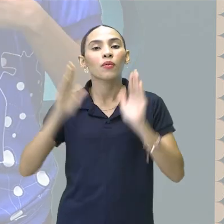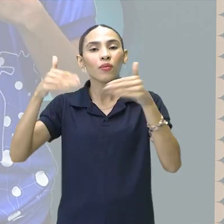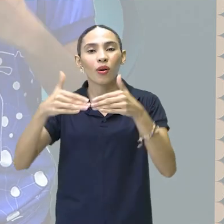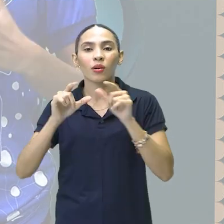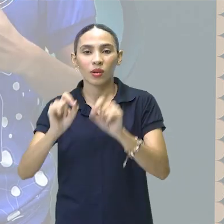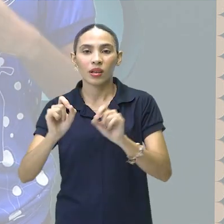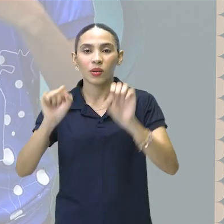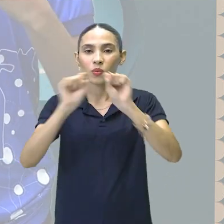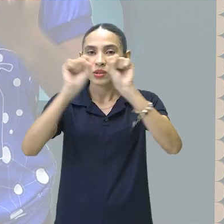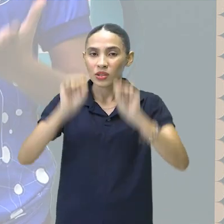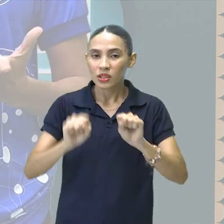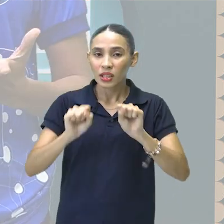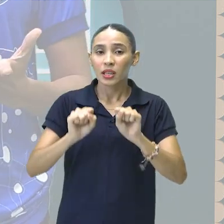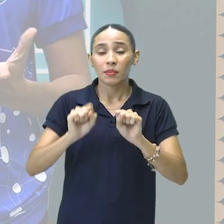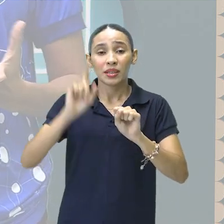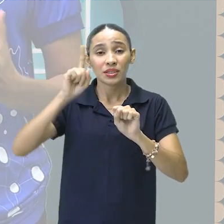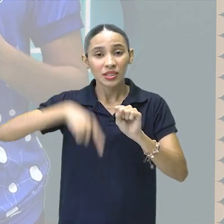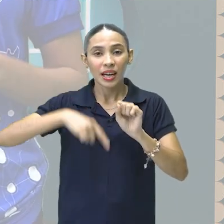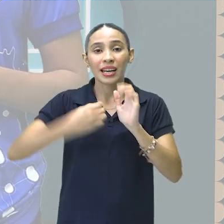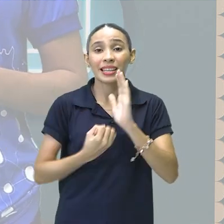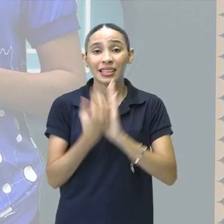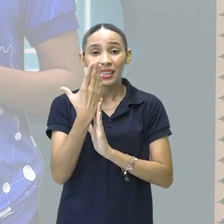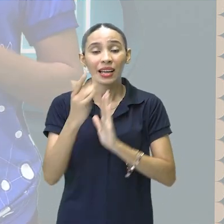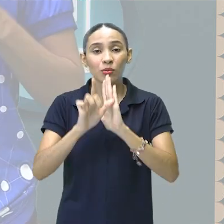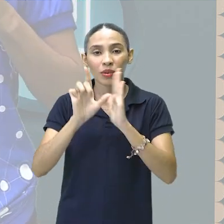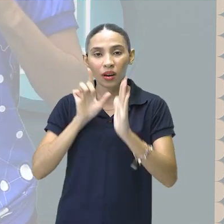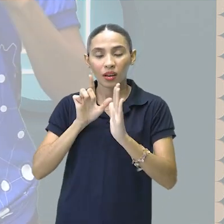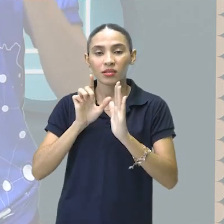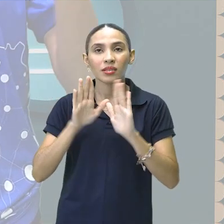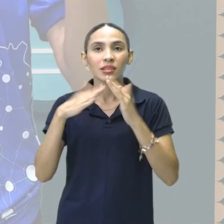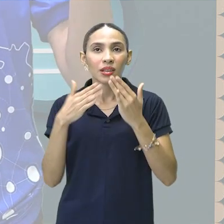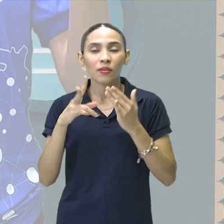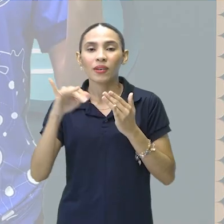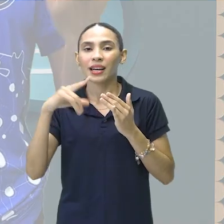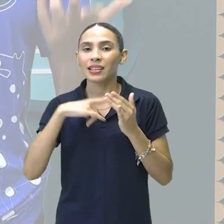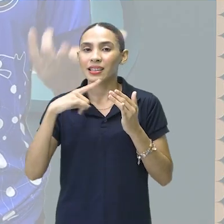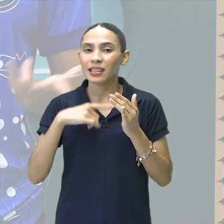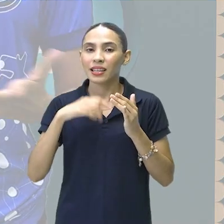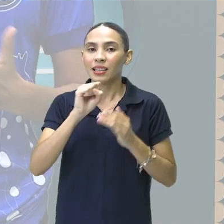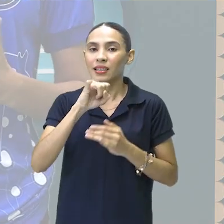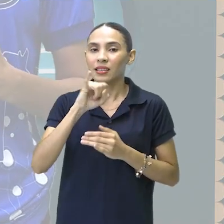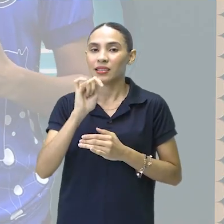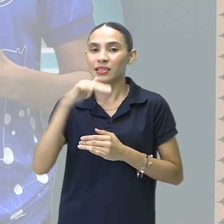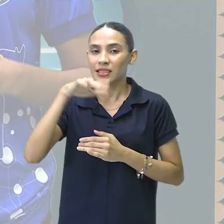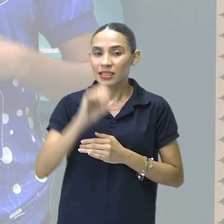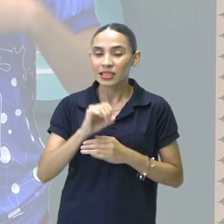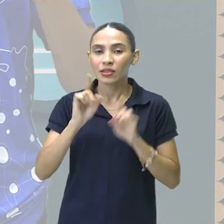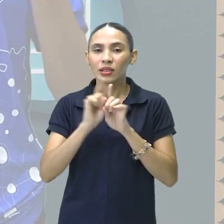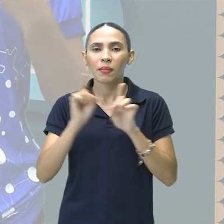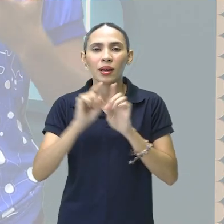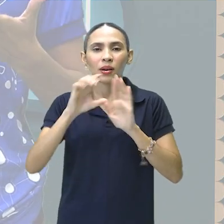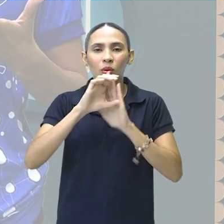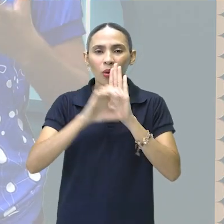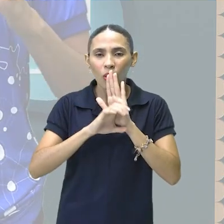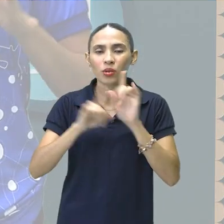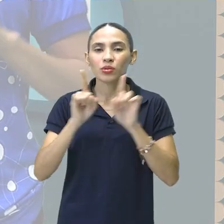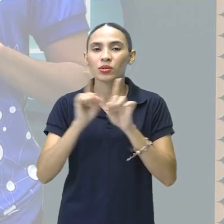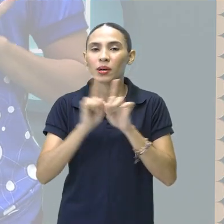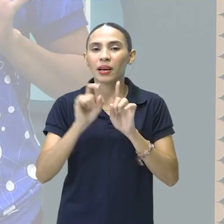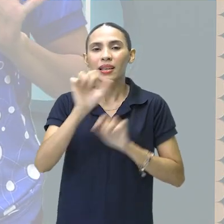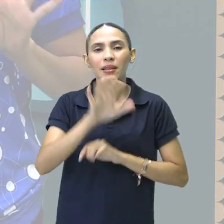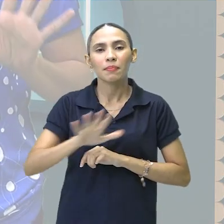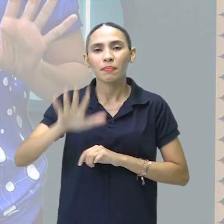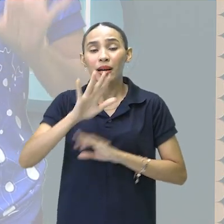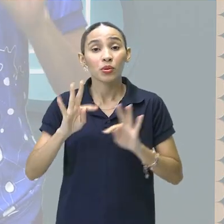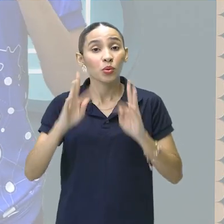de um sistema que já é pré-estabelecido, ou seja, a gente vai ter ali os signos, os códigos, os símbolos, tudo